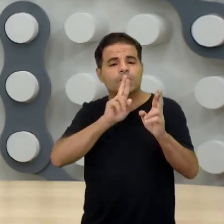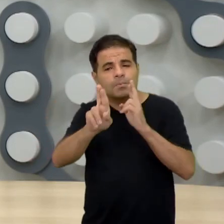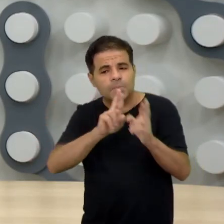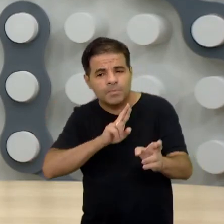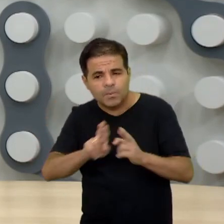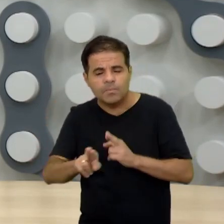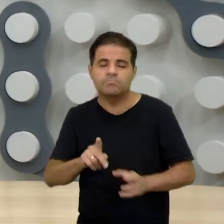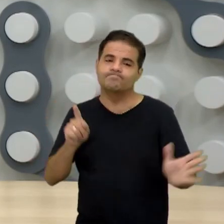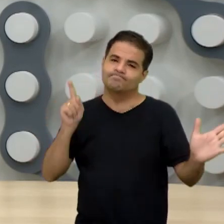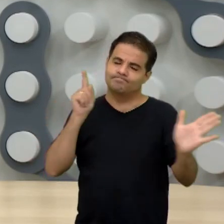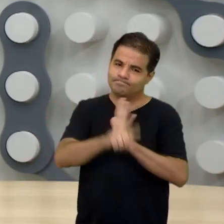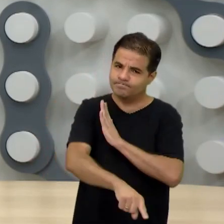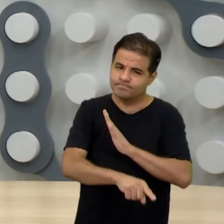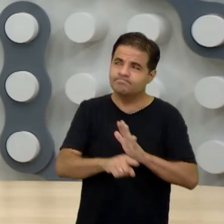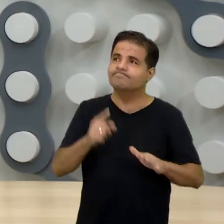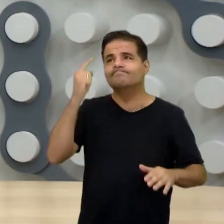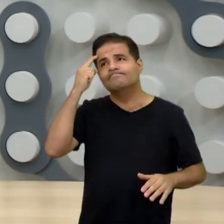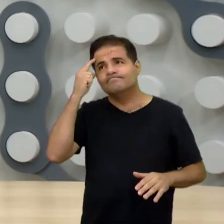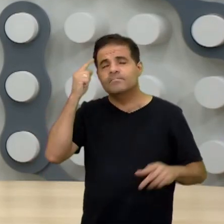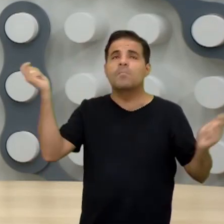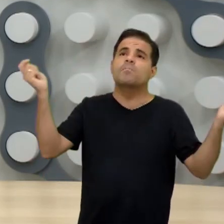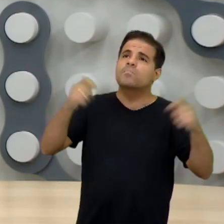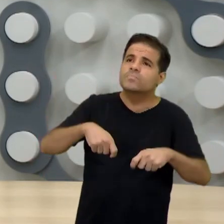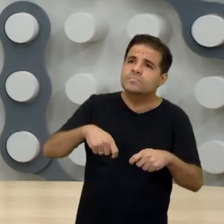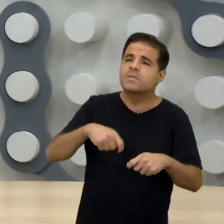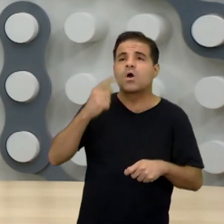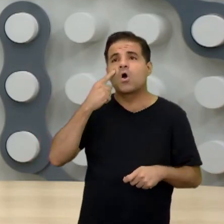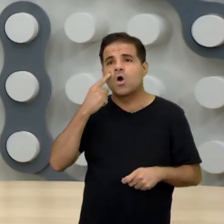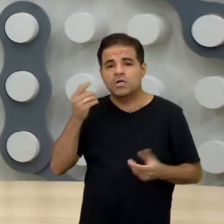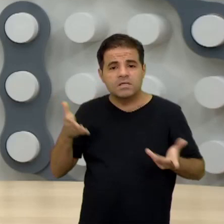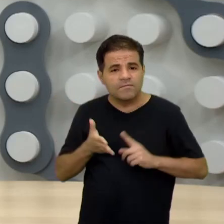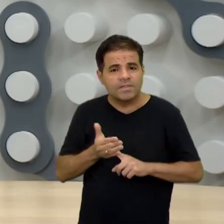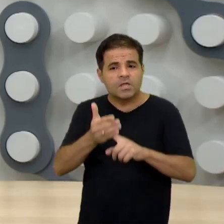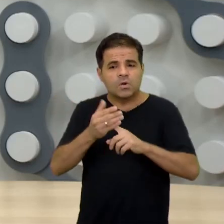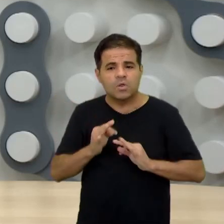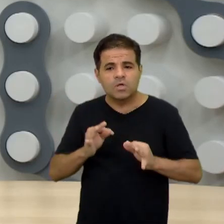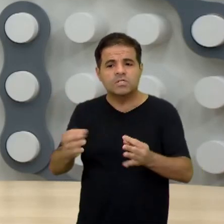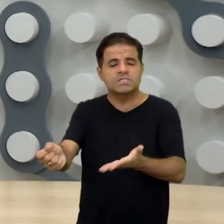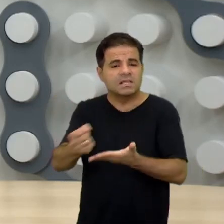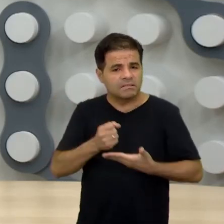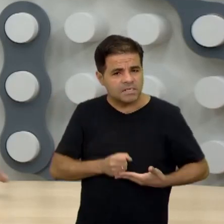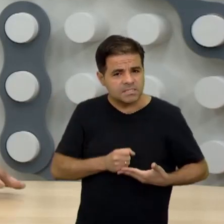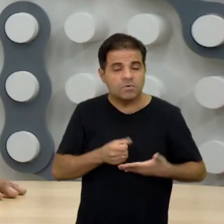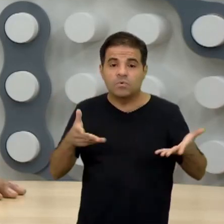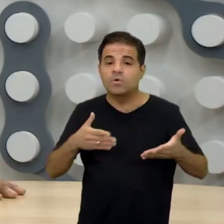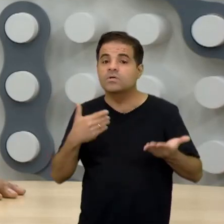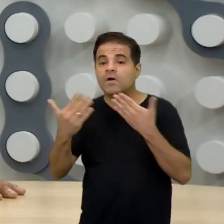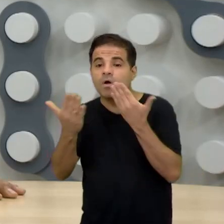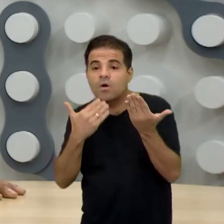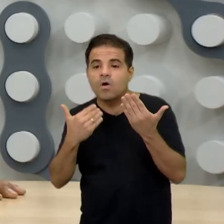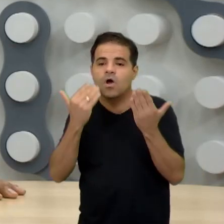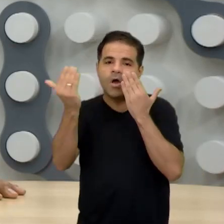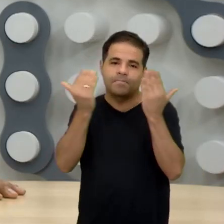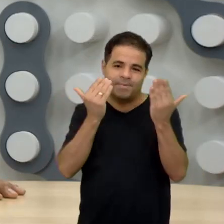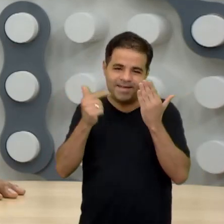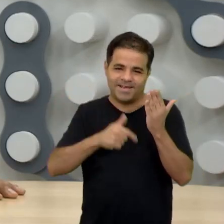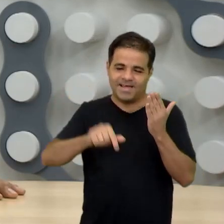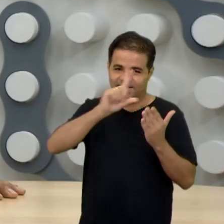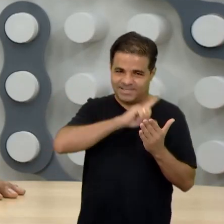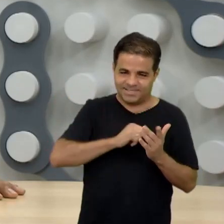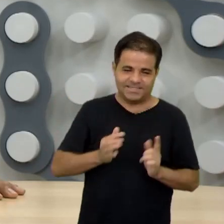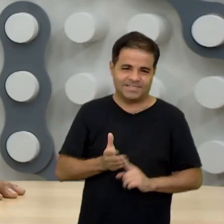a essa pergunta. Quais são as possibilidades que você vê a tecnologia trazendo? E aí você vai fazer uma comparação com o jornalismo antes